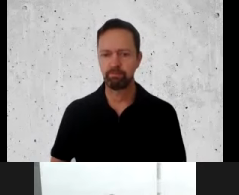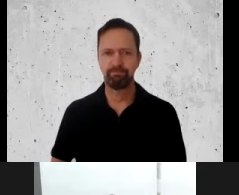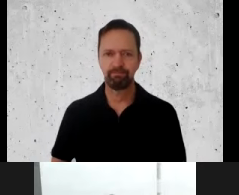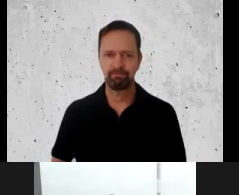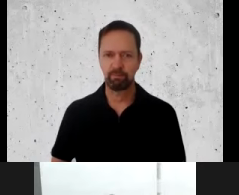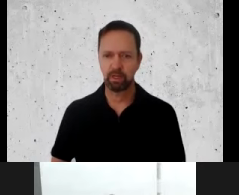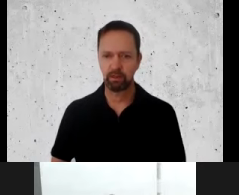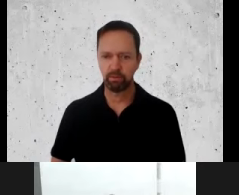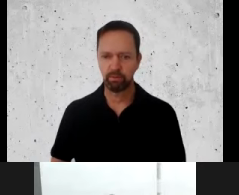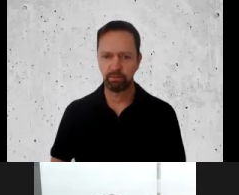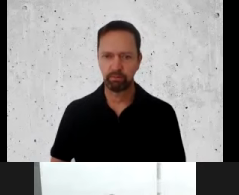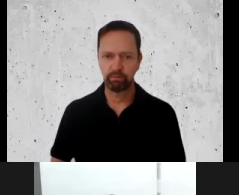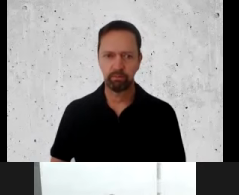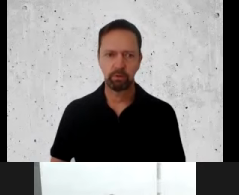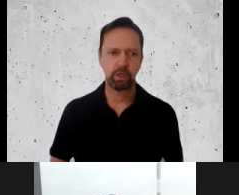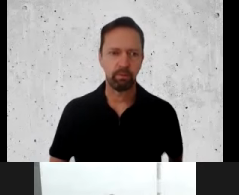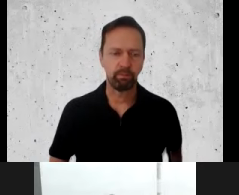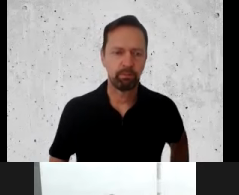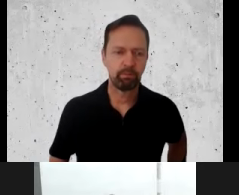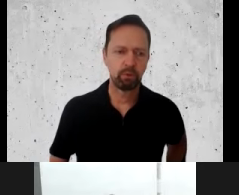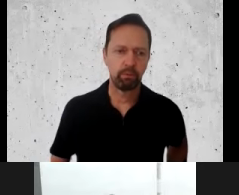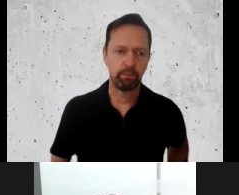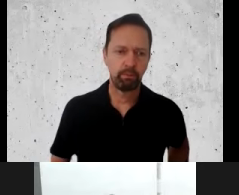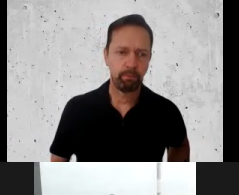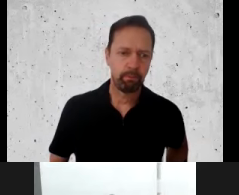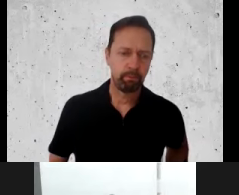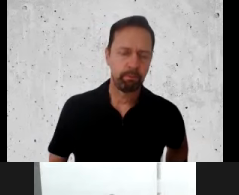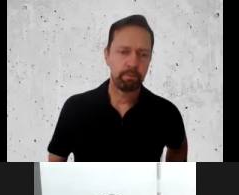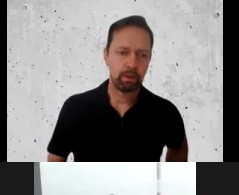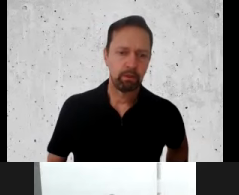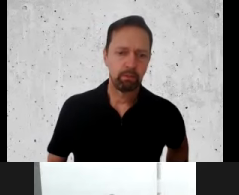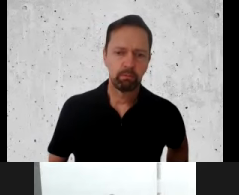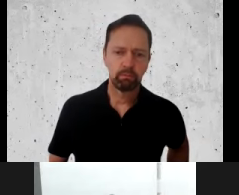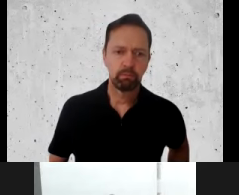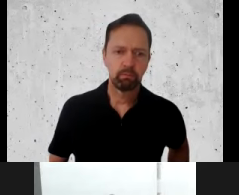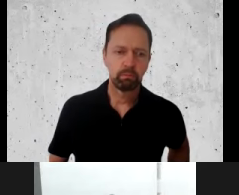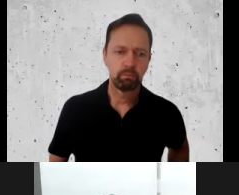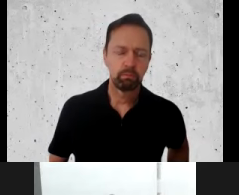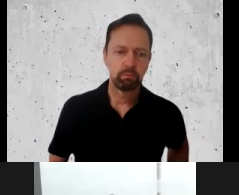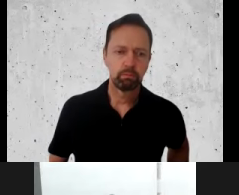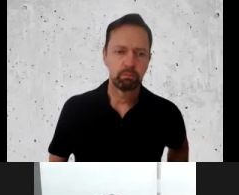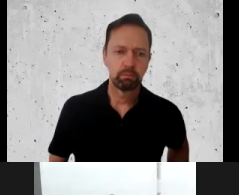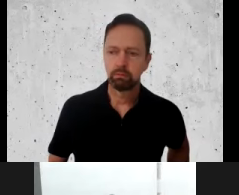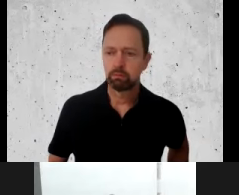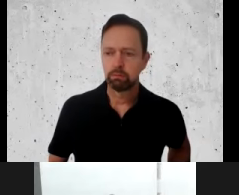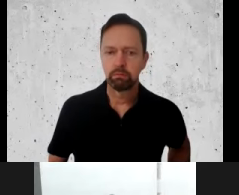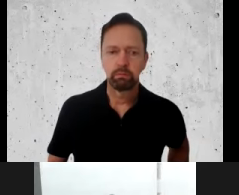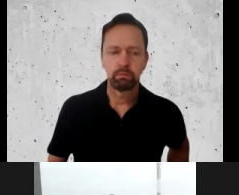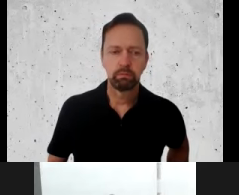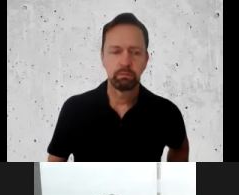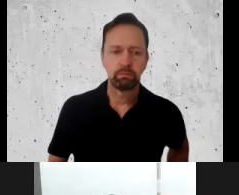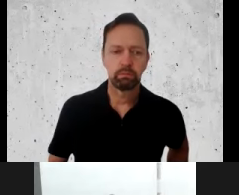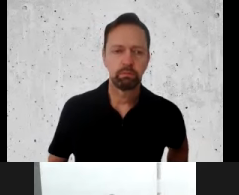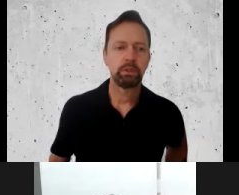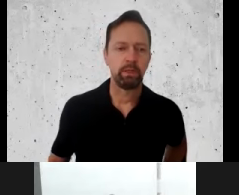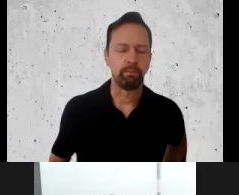instituições. Então. Pessoal, diga, João. Desculpa que eu tenho um comentário sobre a aula